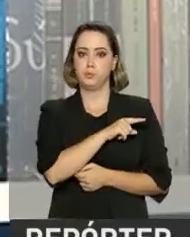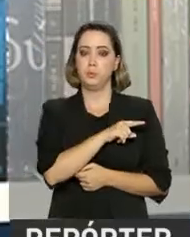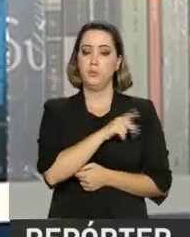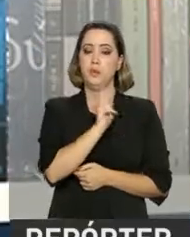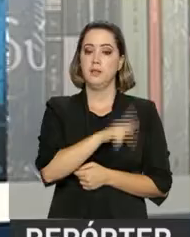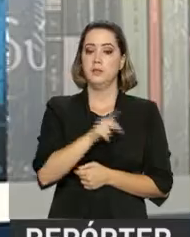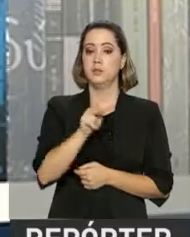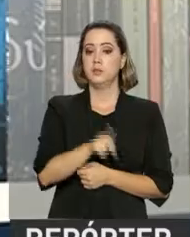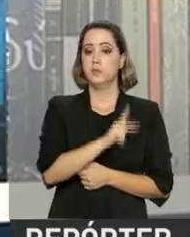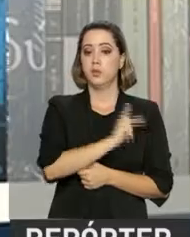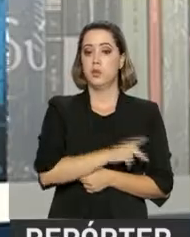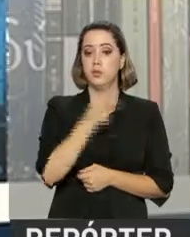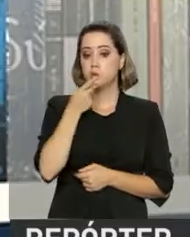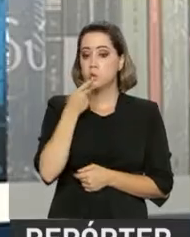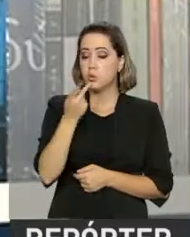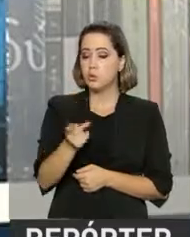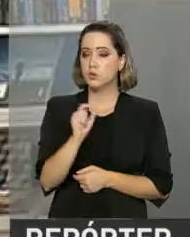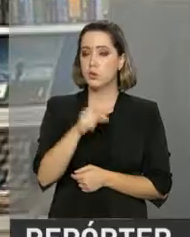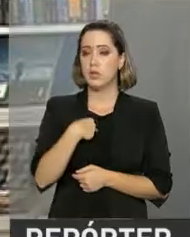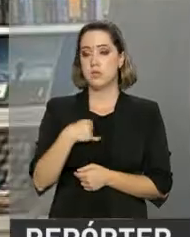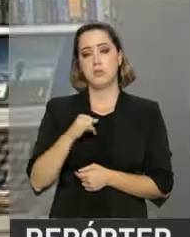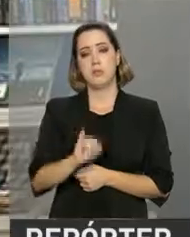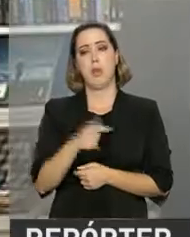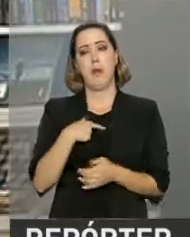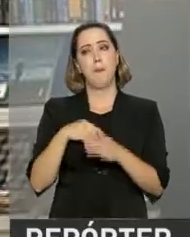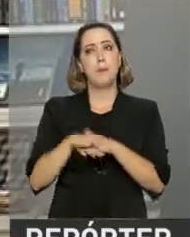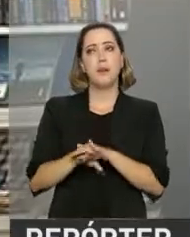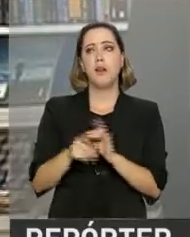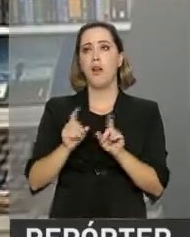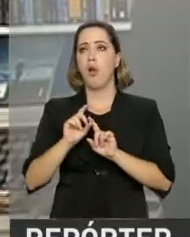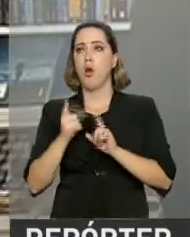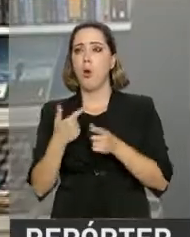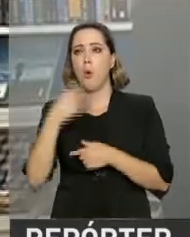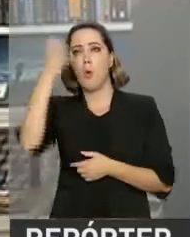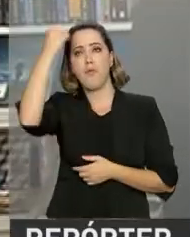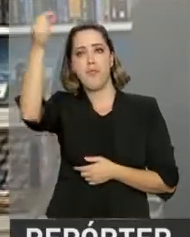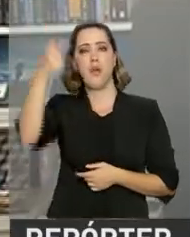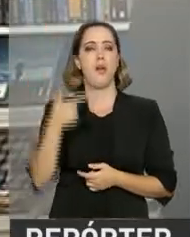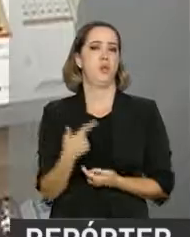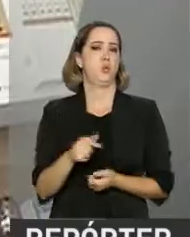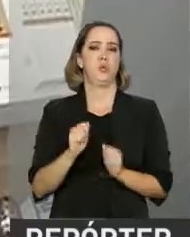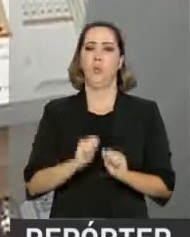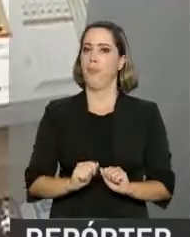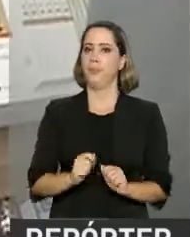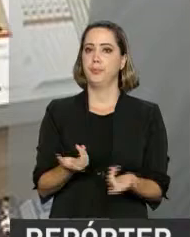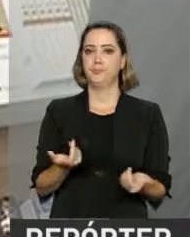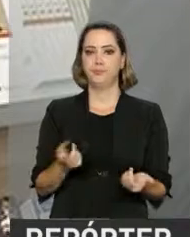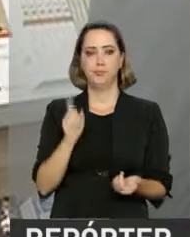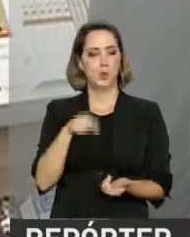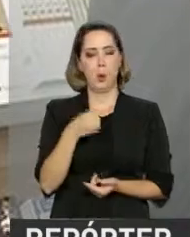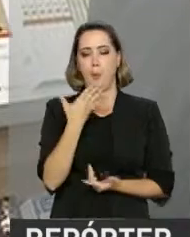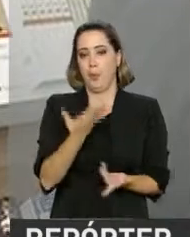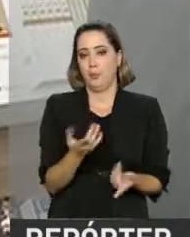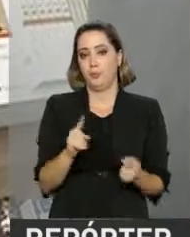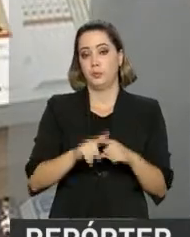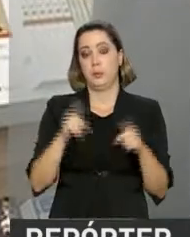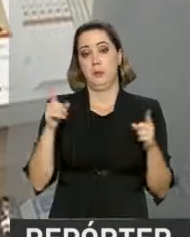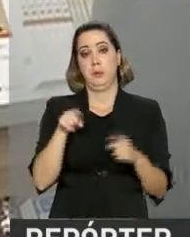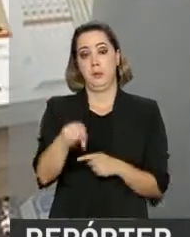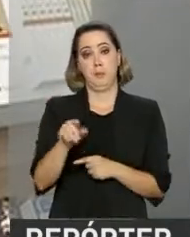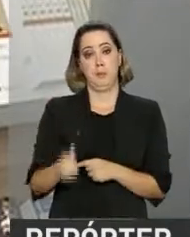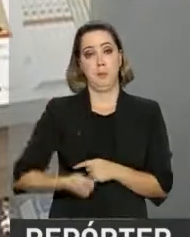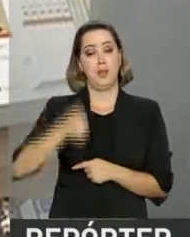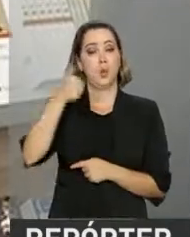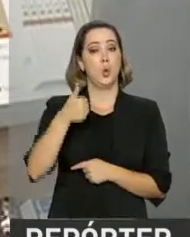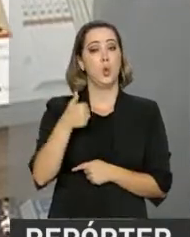contabilidade, antecipar a restituição para aplicar ou gastar o dinheiro com viagens e compras não vale a pena. Segundo ele, essa é a melhor opção